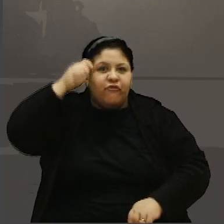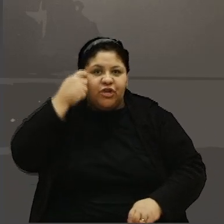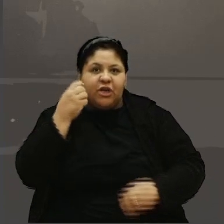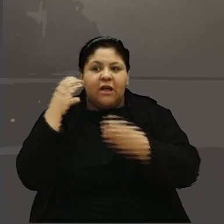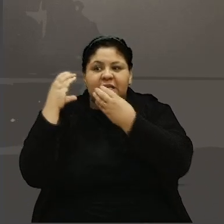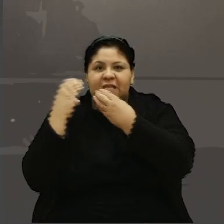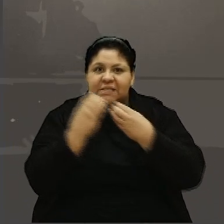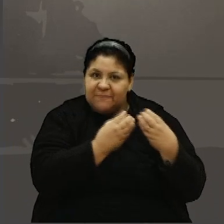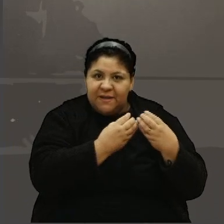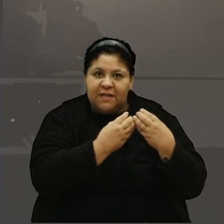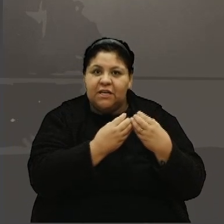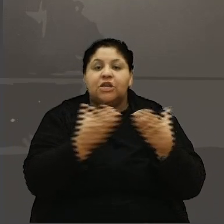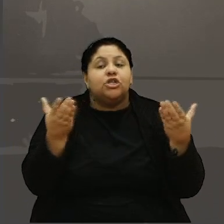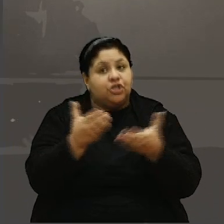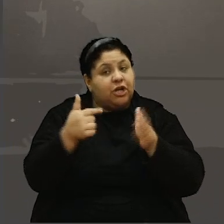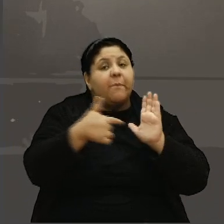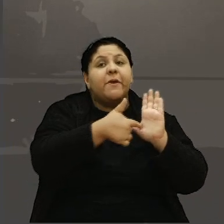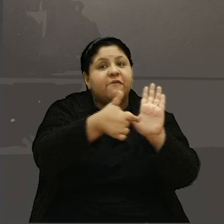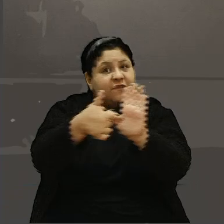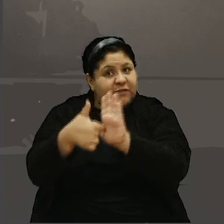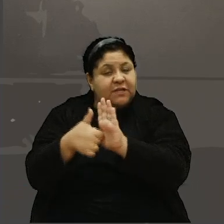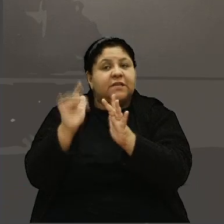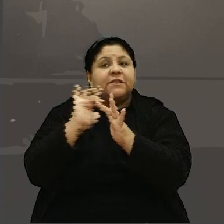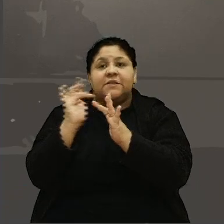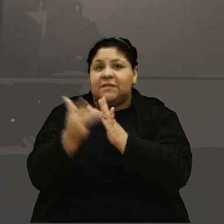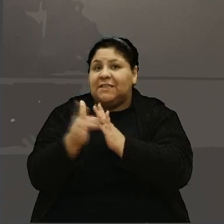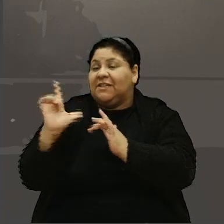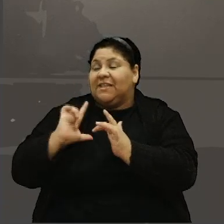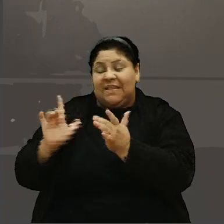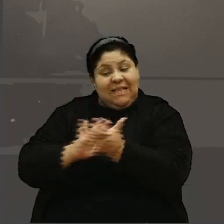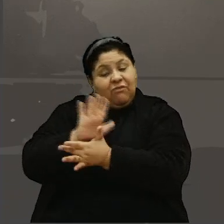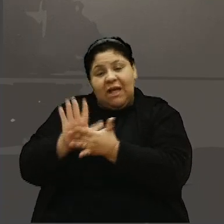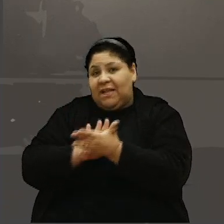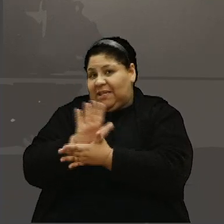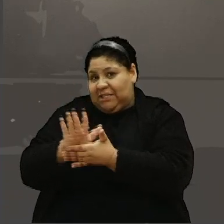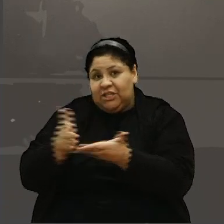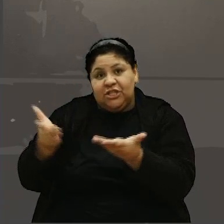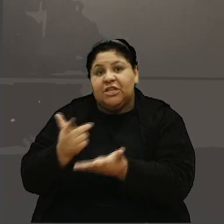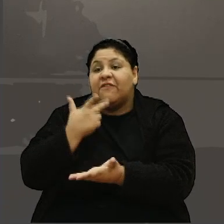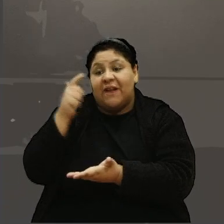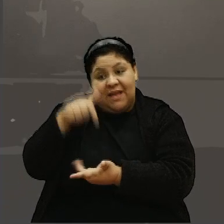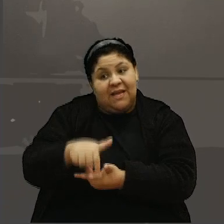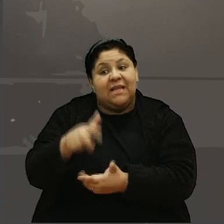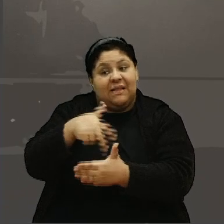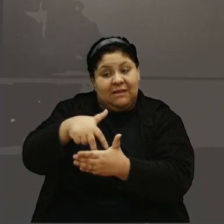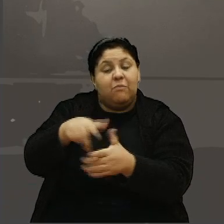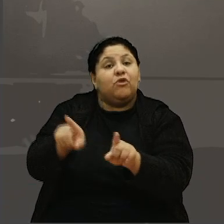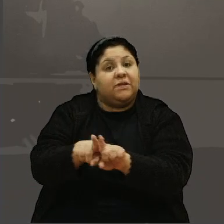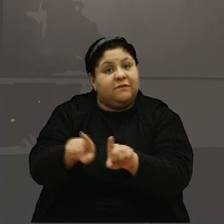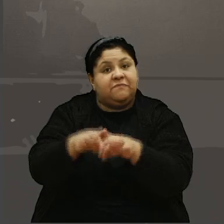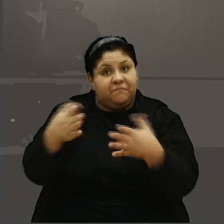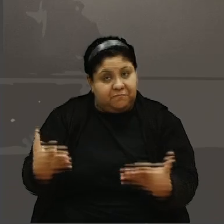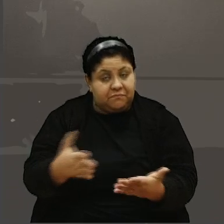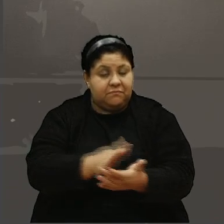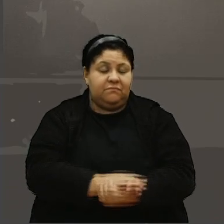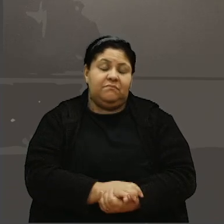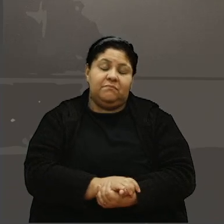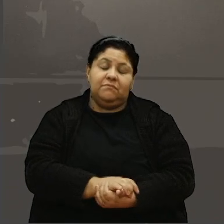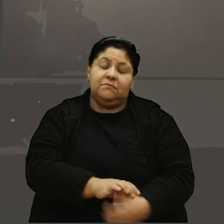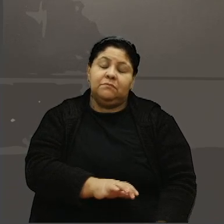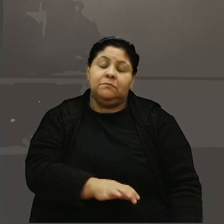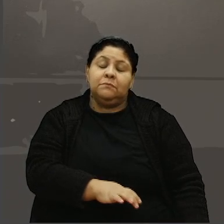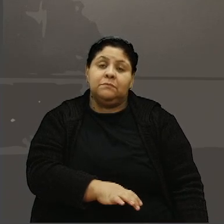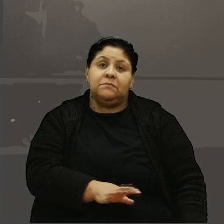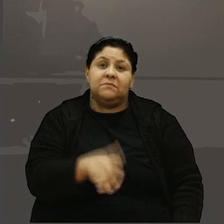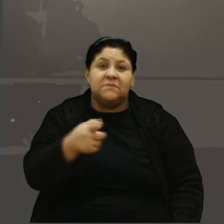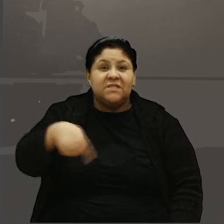para vocês, como eu já mostrei na rede social, que não tem absolutamente nada, e já falei nessa tribuna. Então, gente,